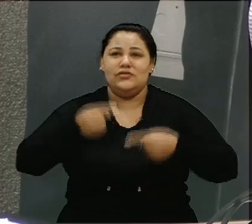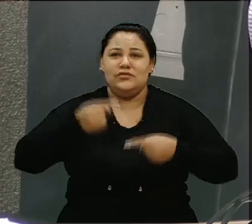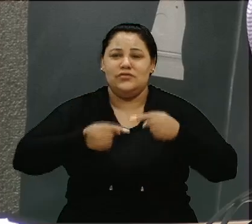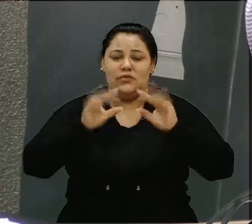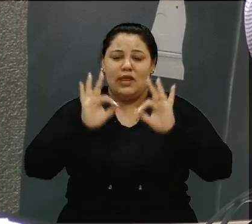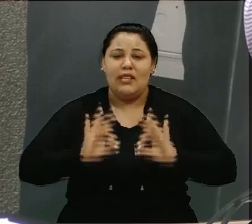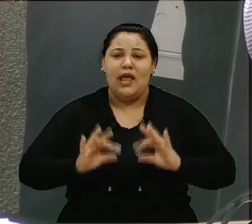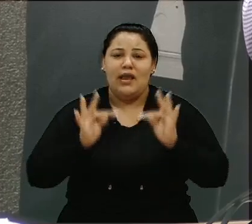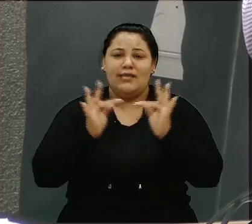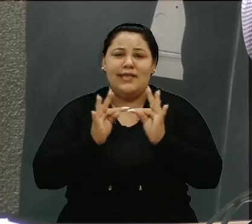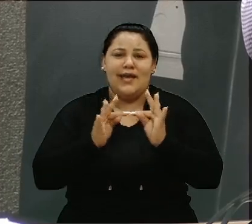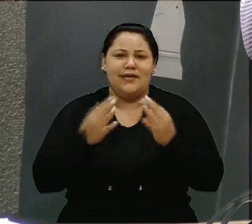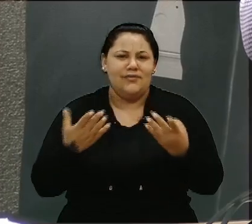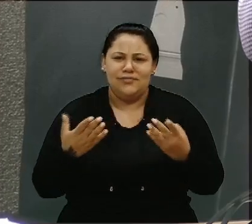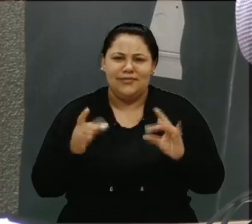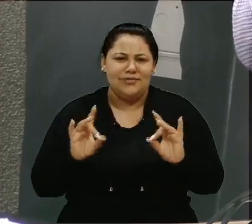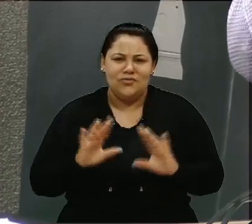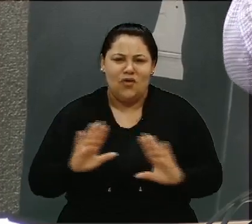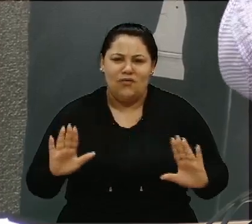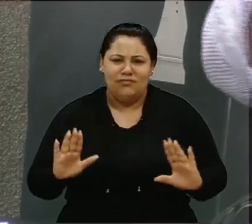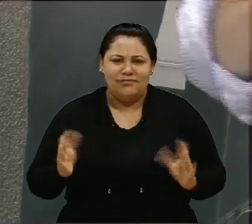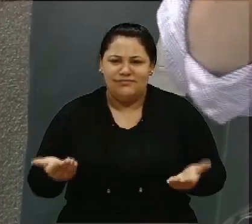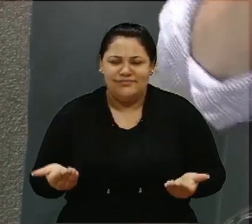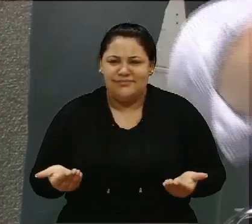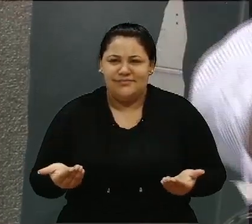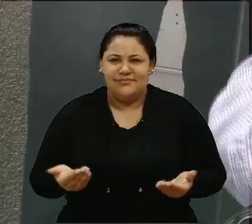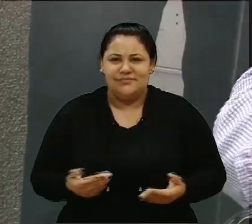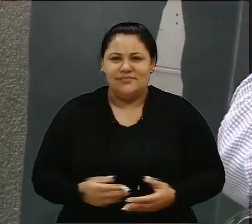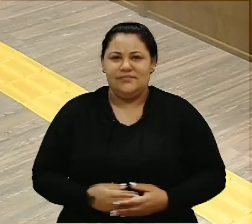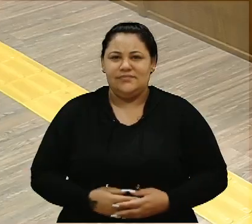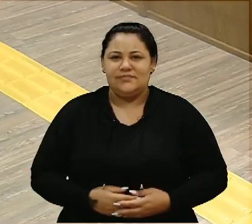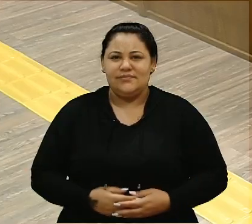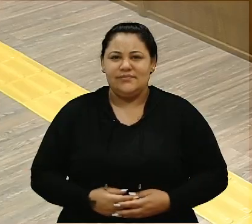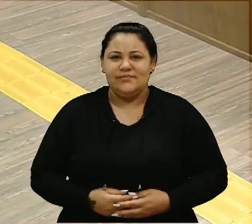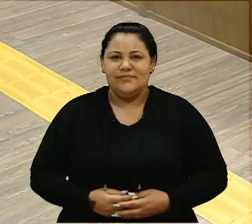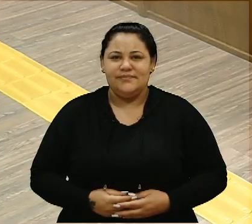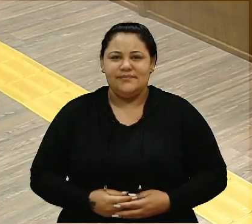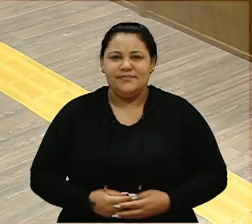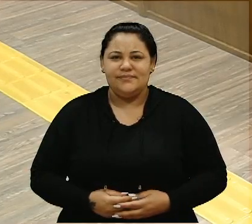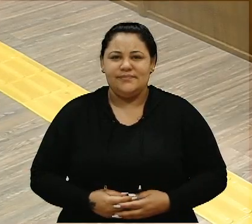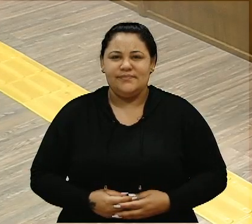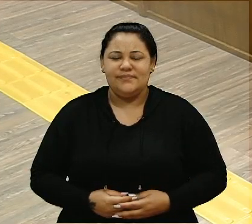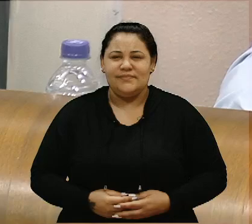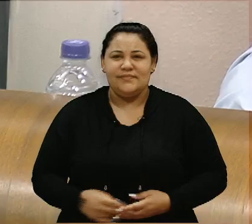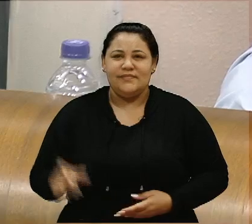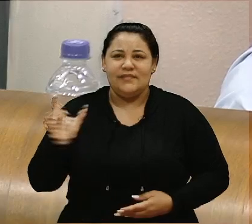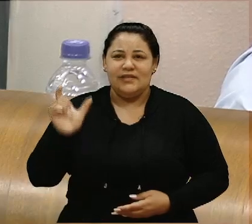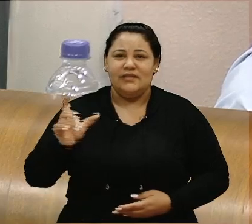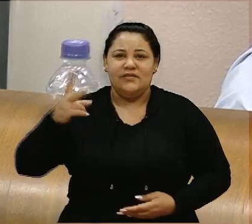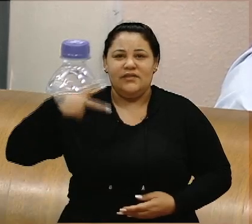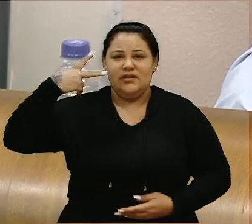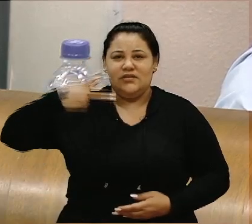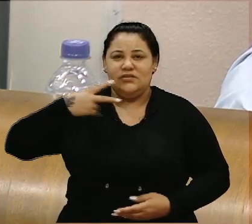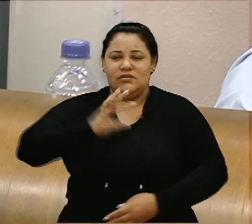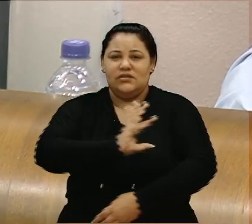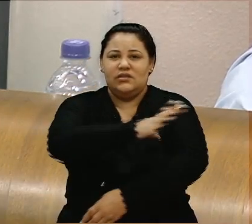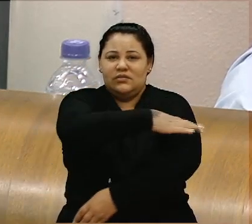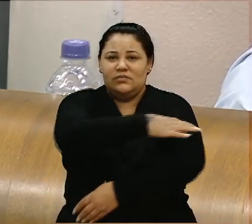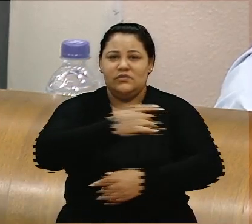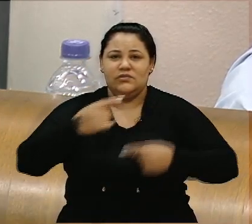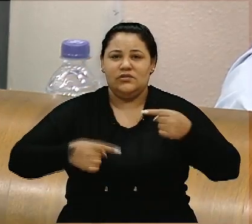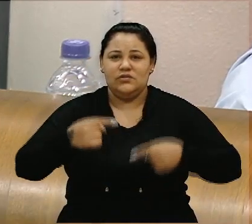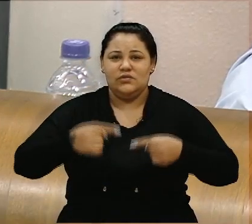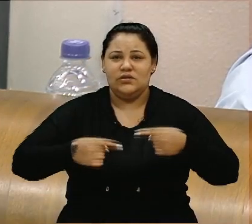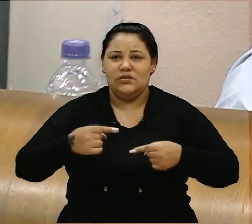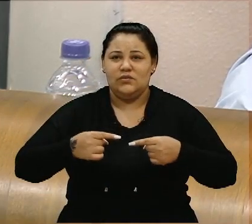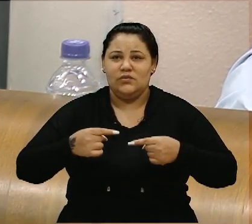aqui. Perfeito. Né? Perfeito, Um detalhe perfeito, técnico aqui, perfeito. presidente. Obrigado. Com a palavra, vereador Ramon Teles, na discussão